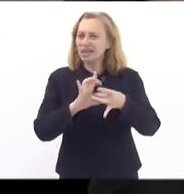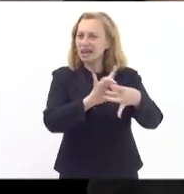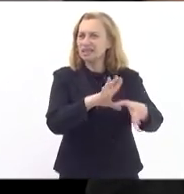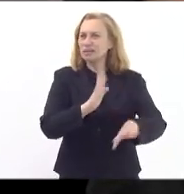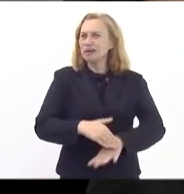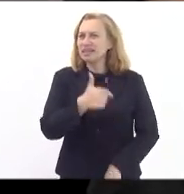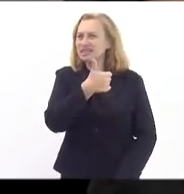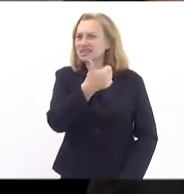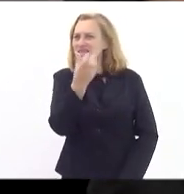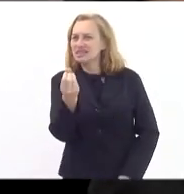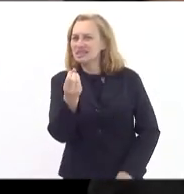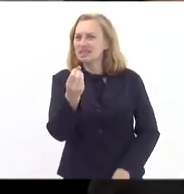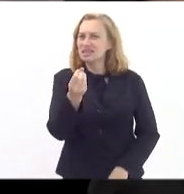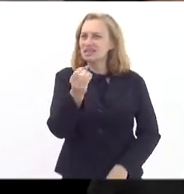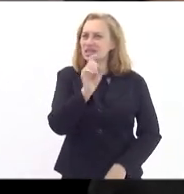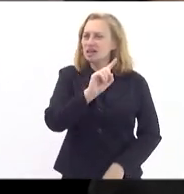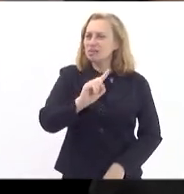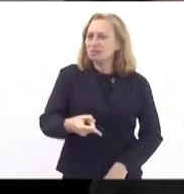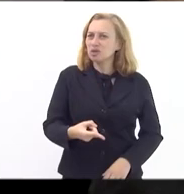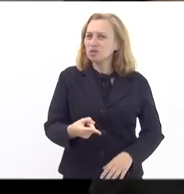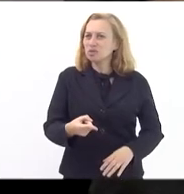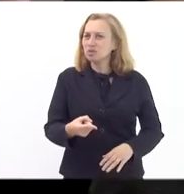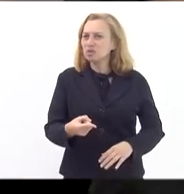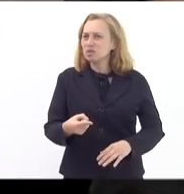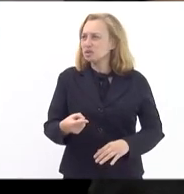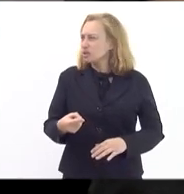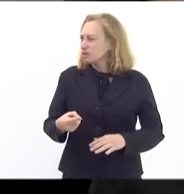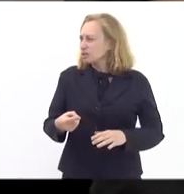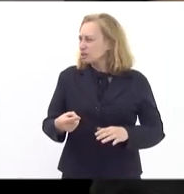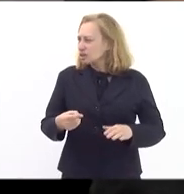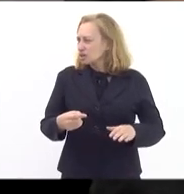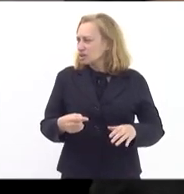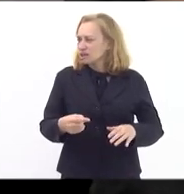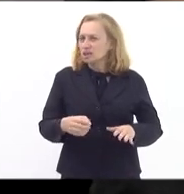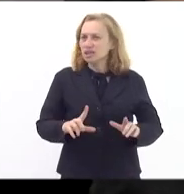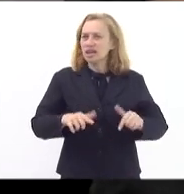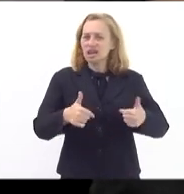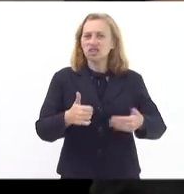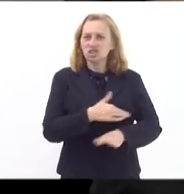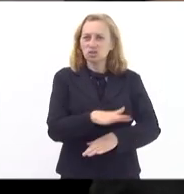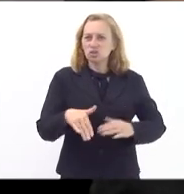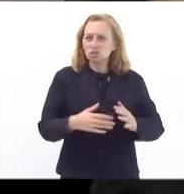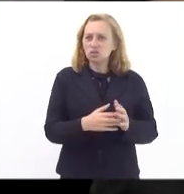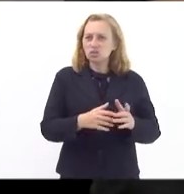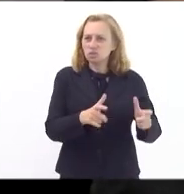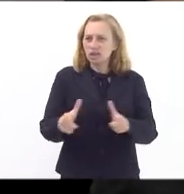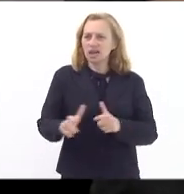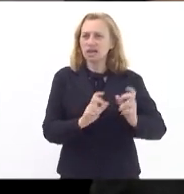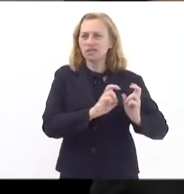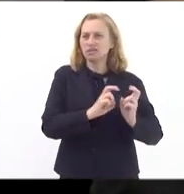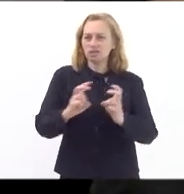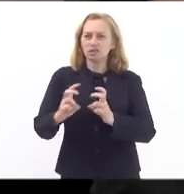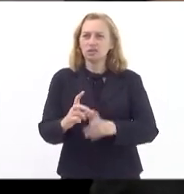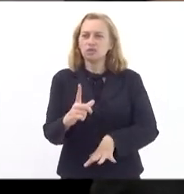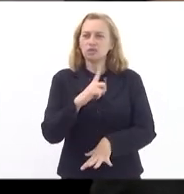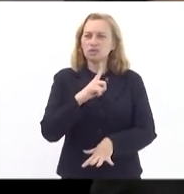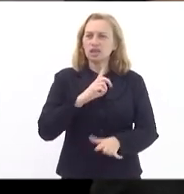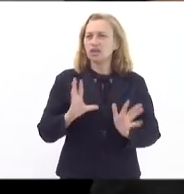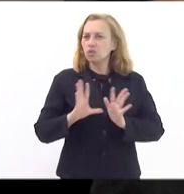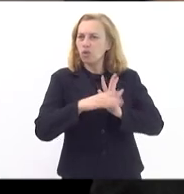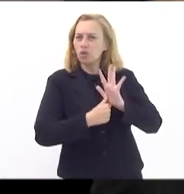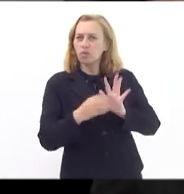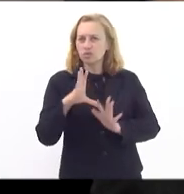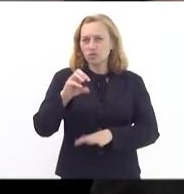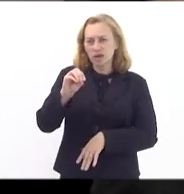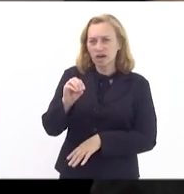mais de 16 mil sou feliz na empresa que comandam toda a operação Ferroviária e quando existe o furto